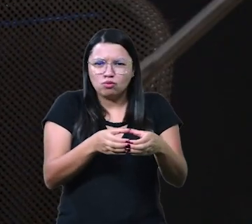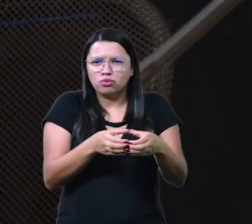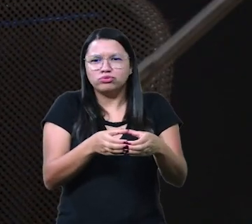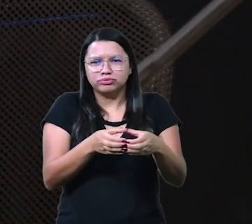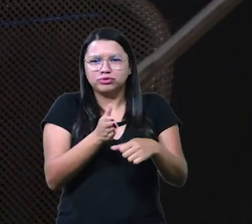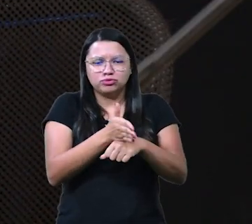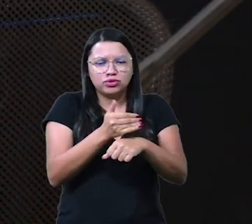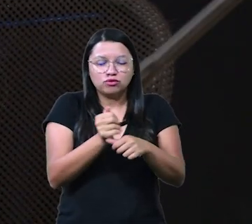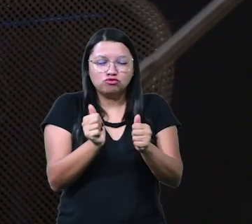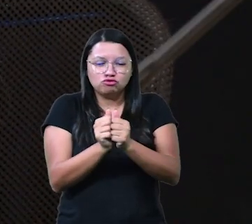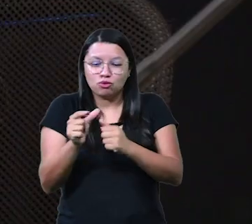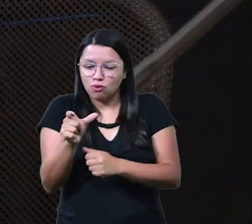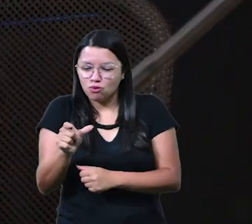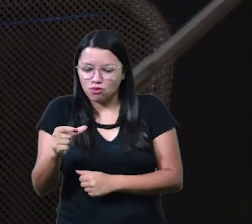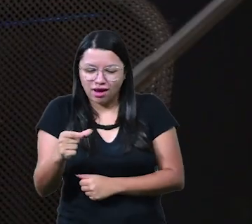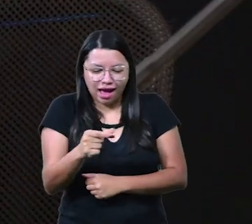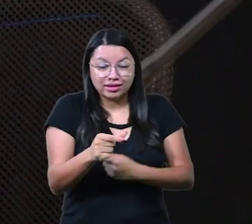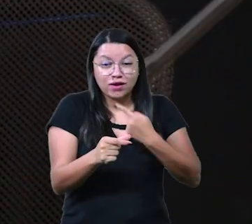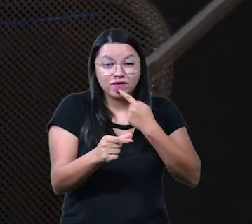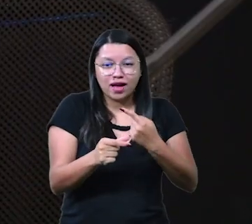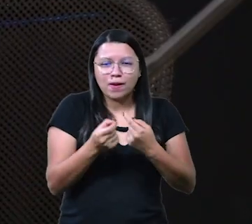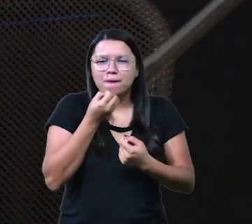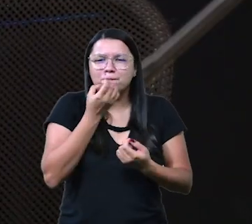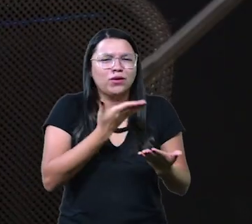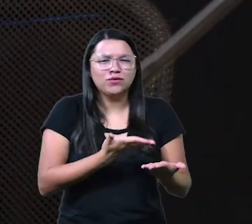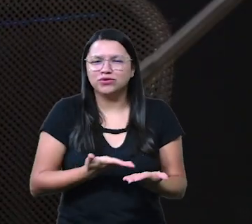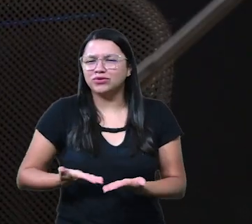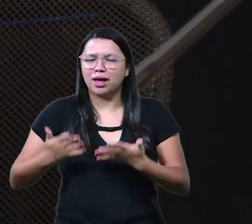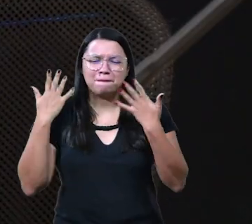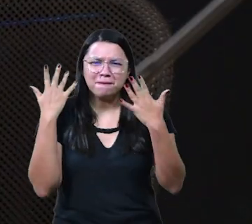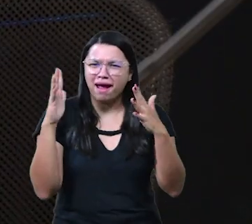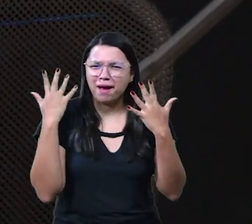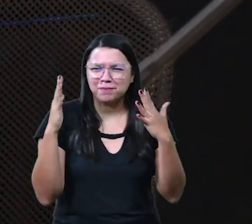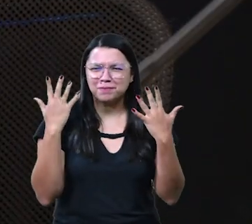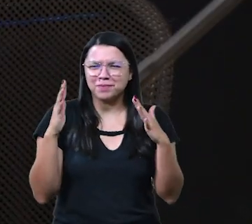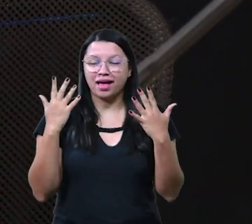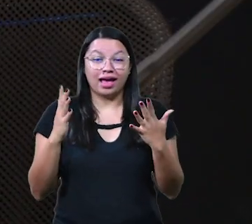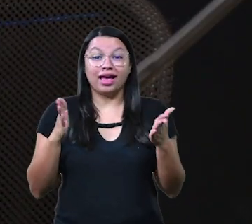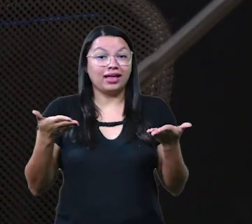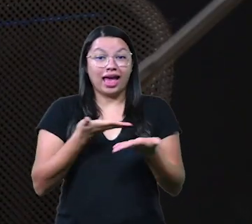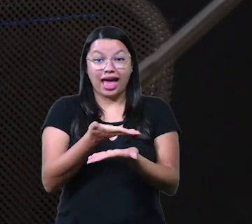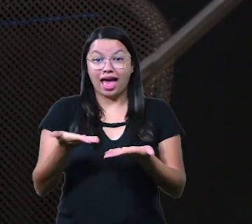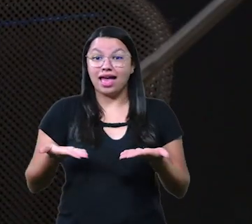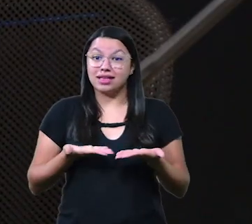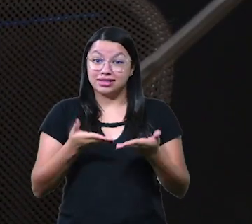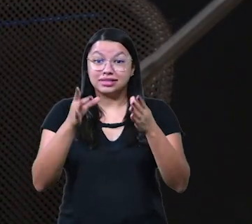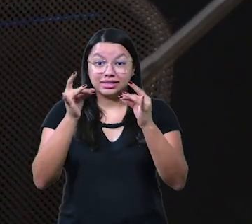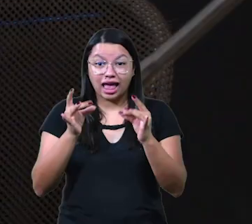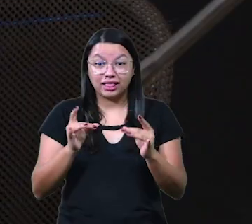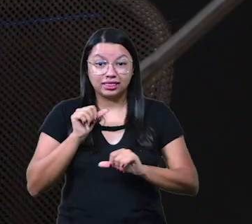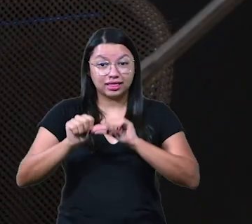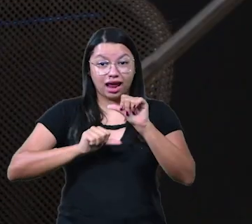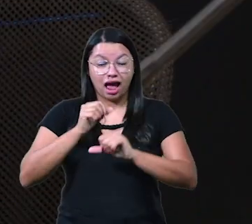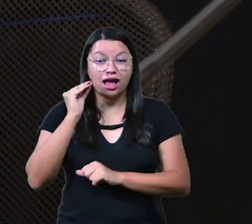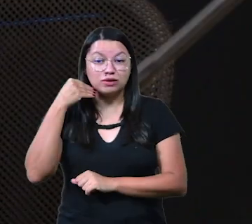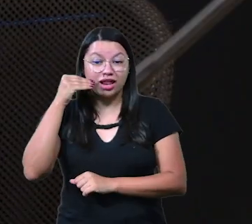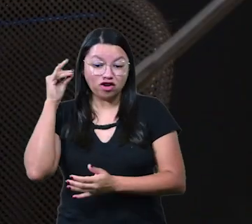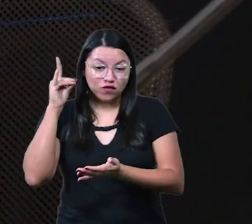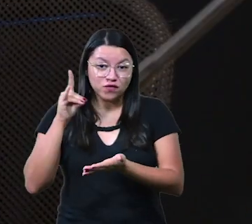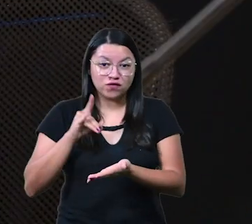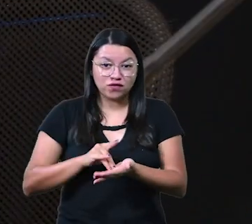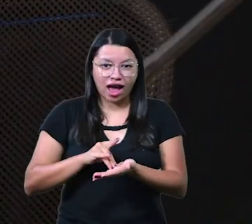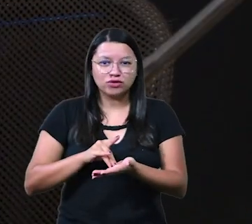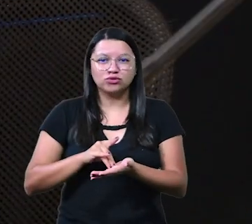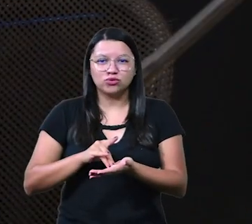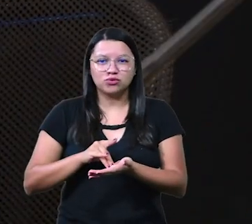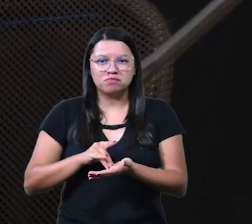pequenininho, um cartãozinho, dando as boas-vindas, os parabéns. Então, são esses detalhes que tornam a experiência de fato